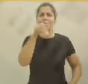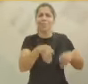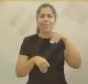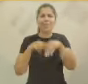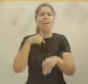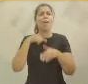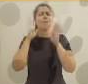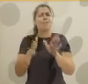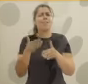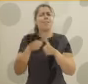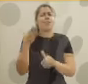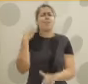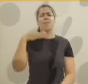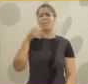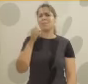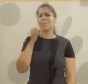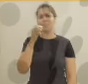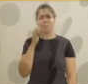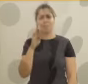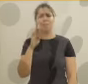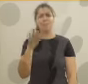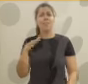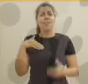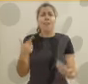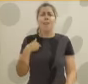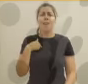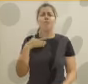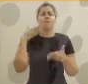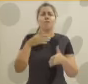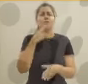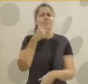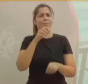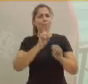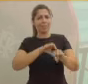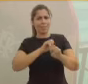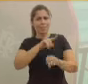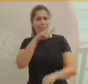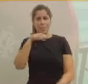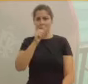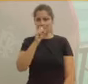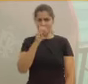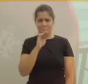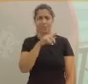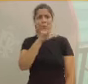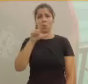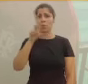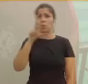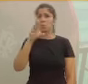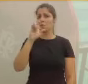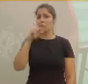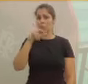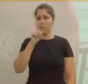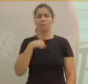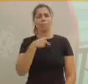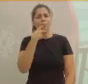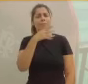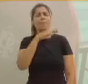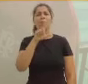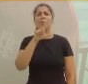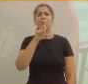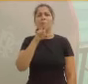muito bem. Eu também, para ajudar, como ele gostava muito de água, estava ali para nadar. E eu já estava no Master.